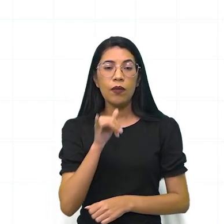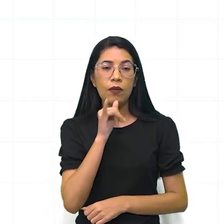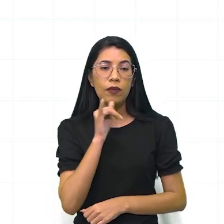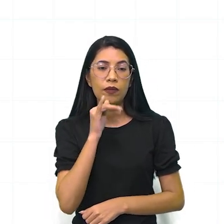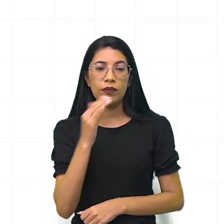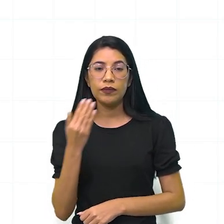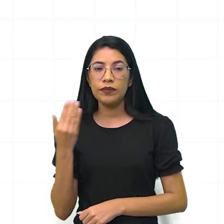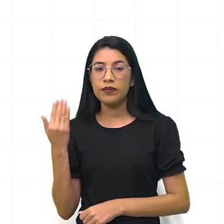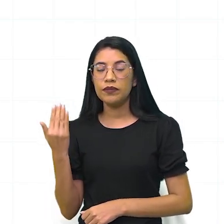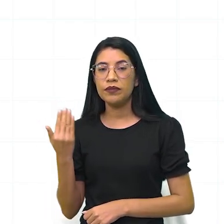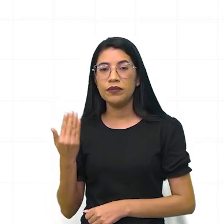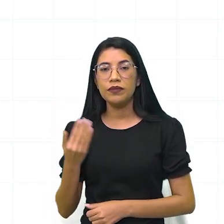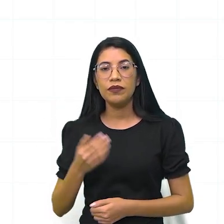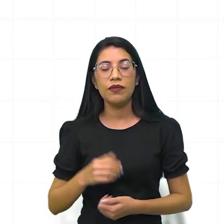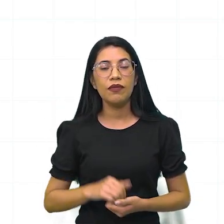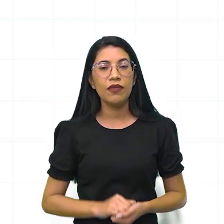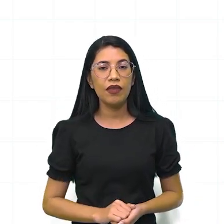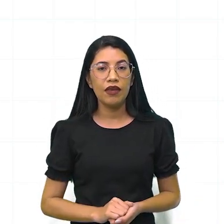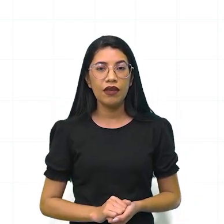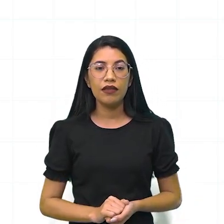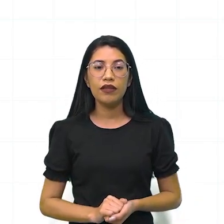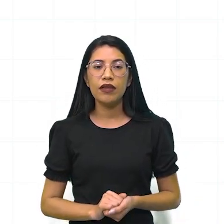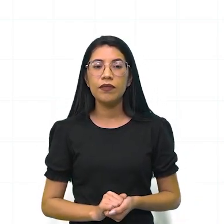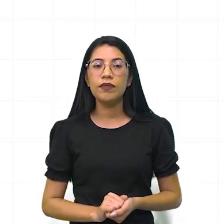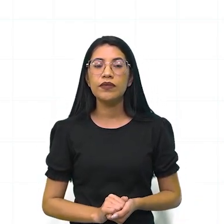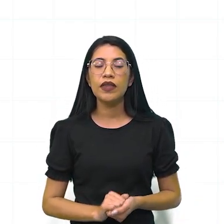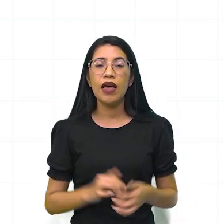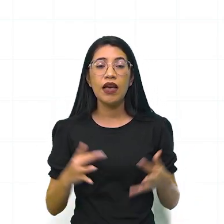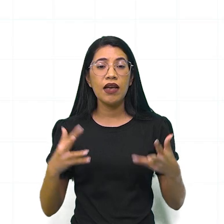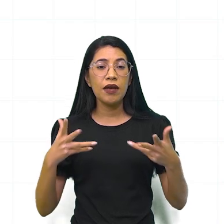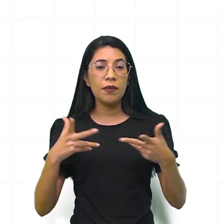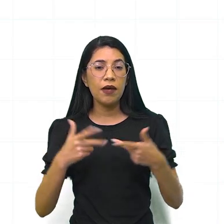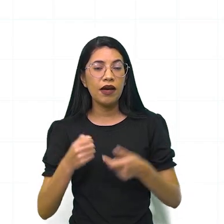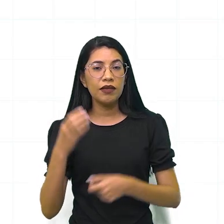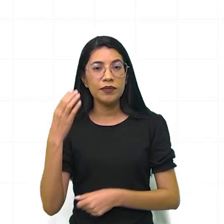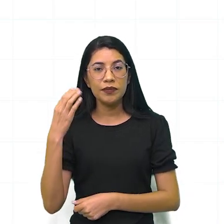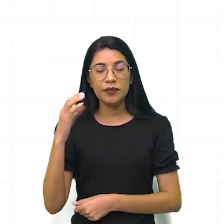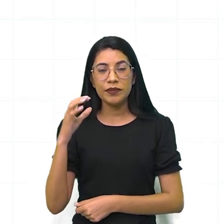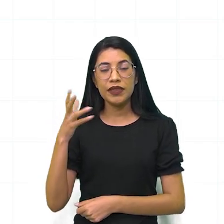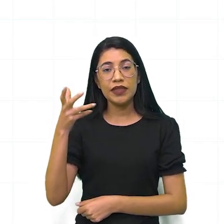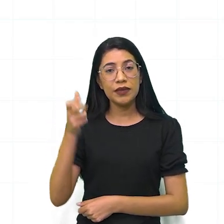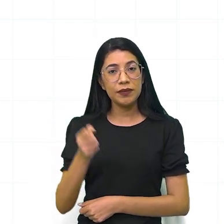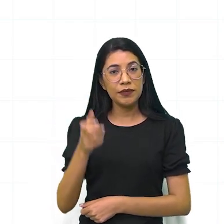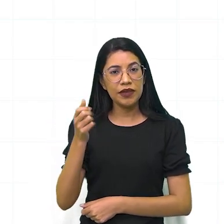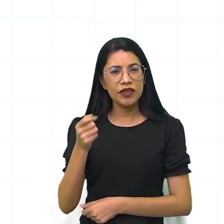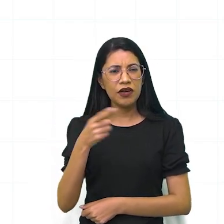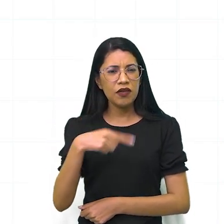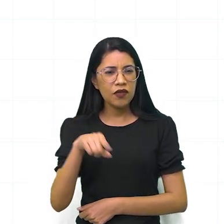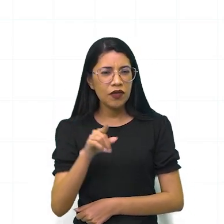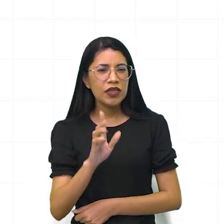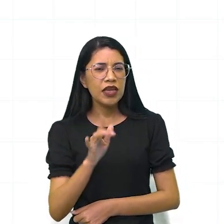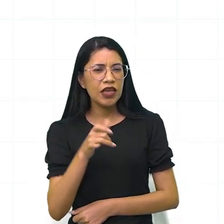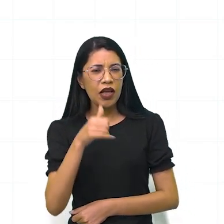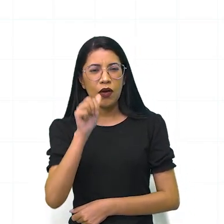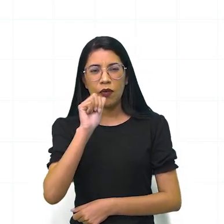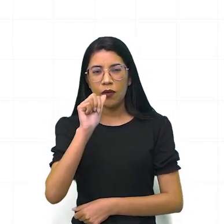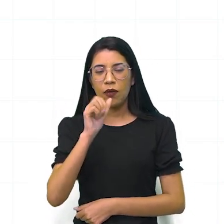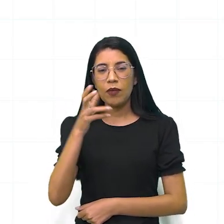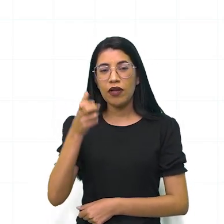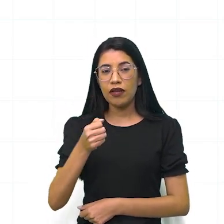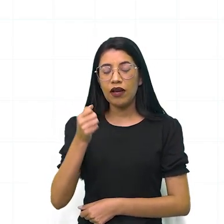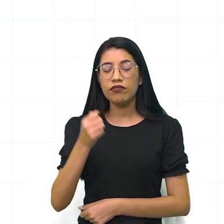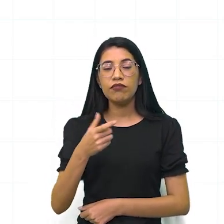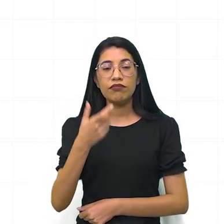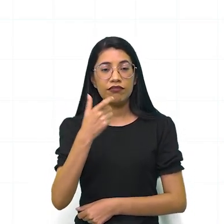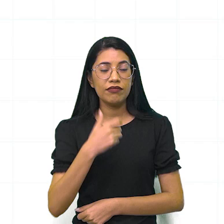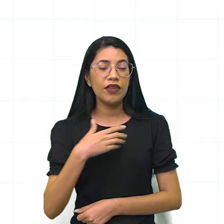Olha só, a incrível ciência do leite. Quem ainda toma leite? Eu tomo leite, eu gosto de